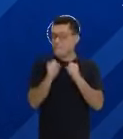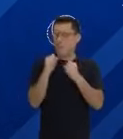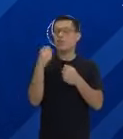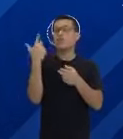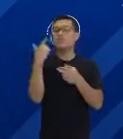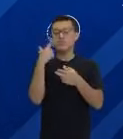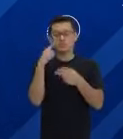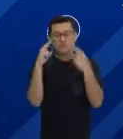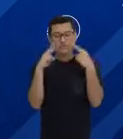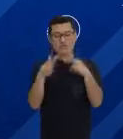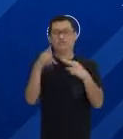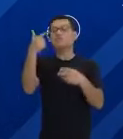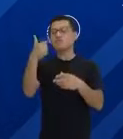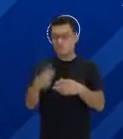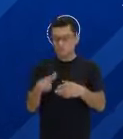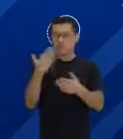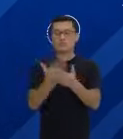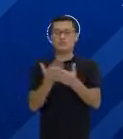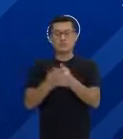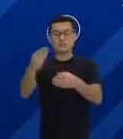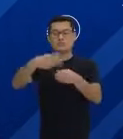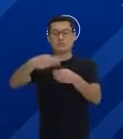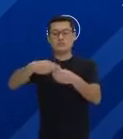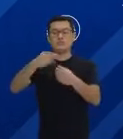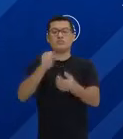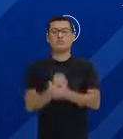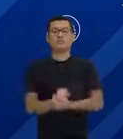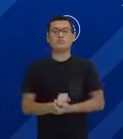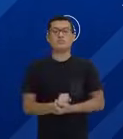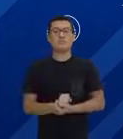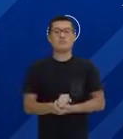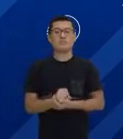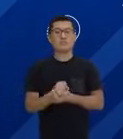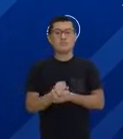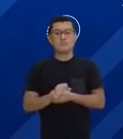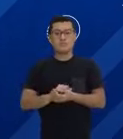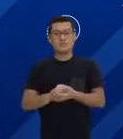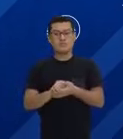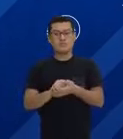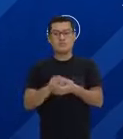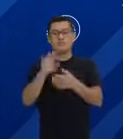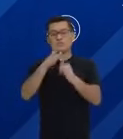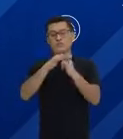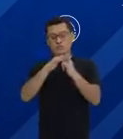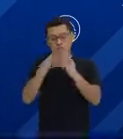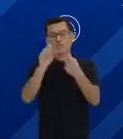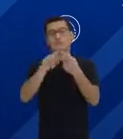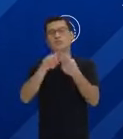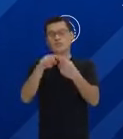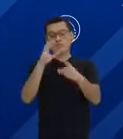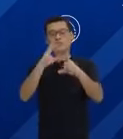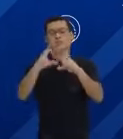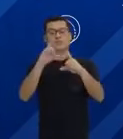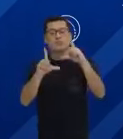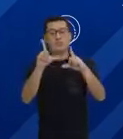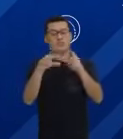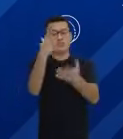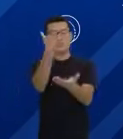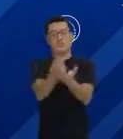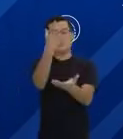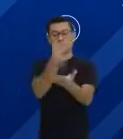Rever essa e os interiores aí através do portal cultura no YouTube e também pelo